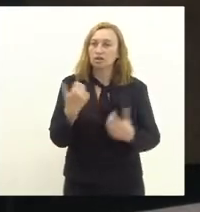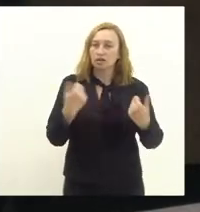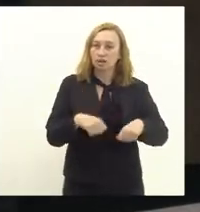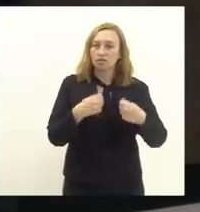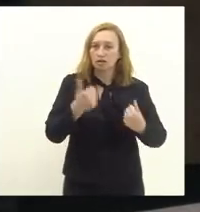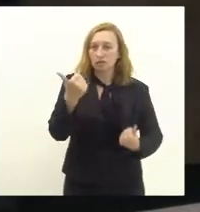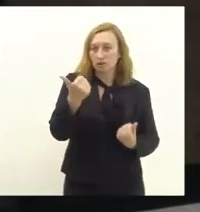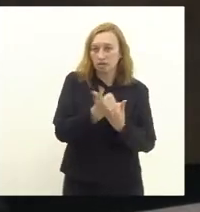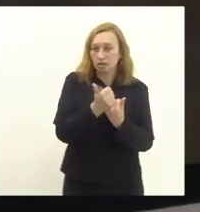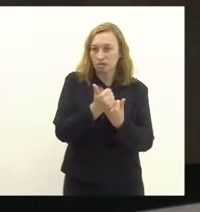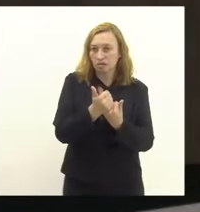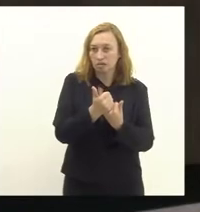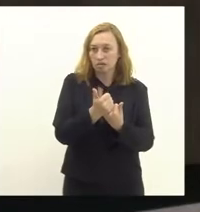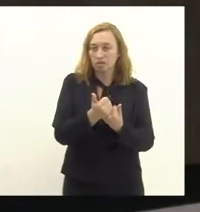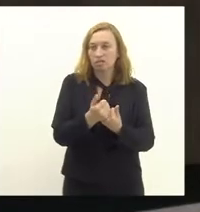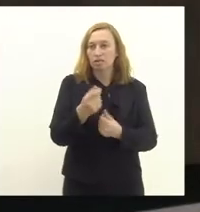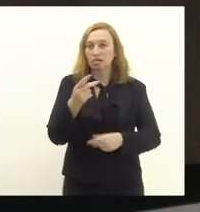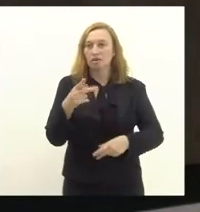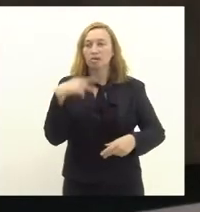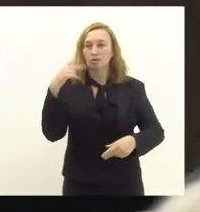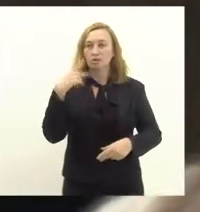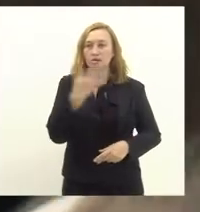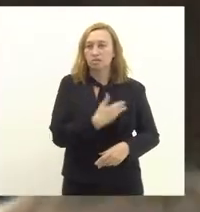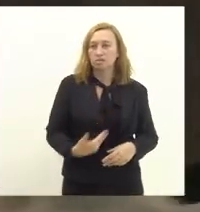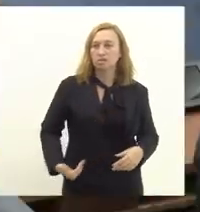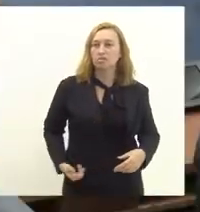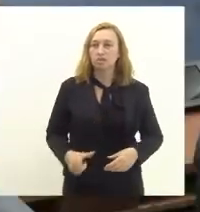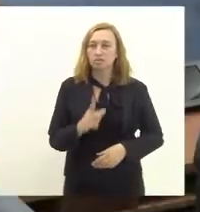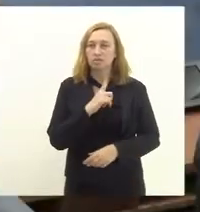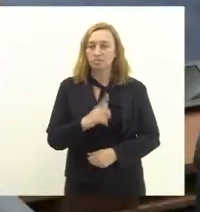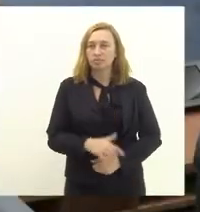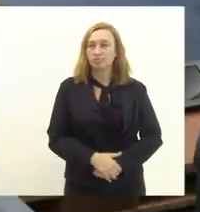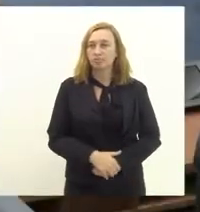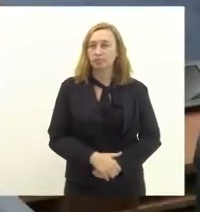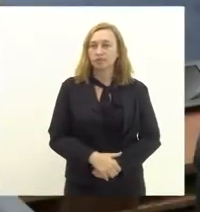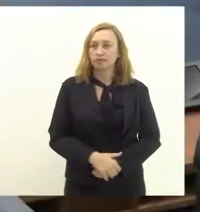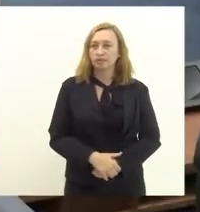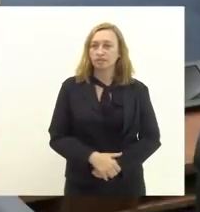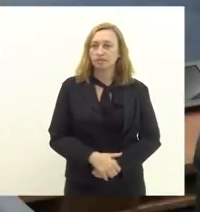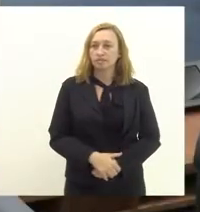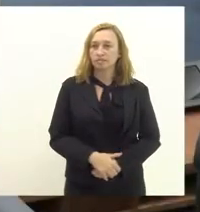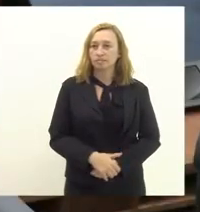de apoio e de política pública para existir.